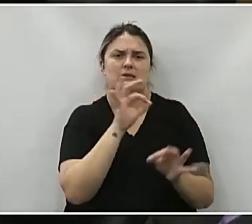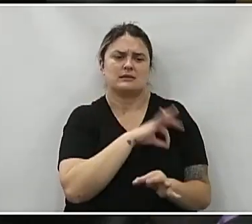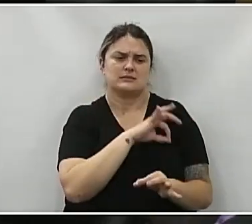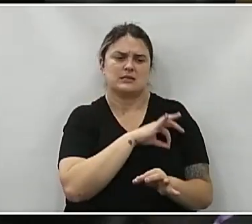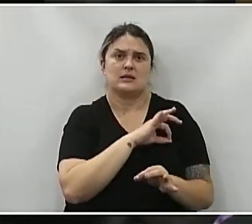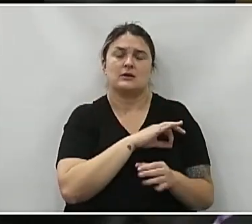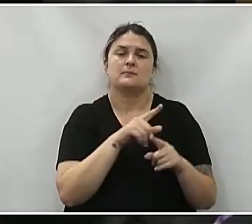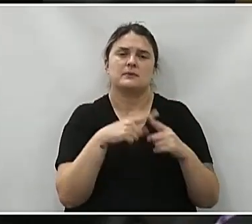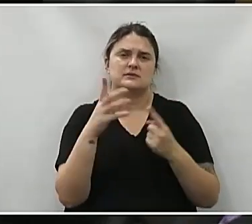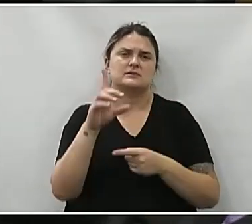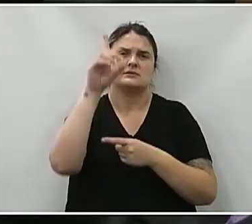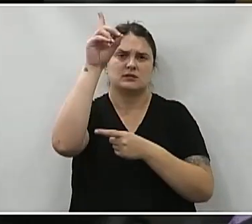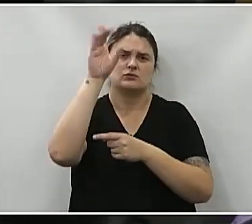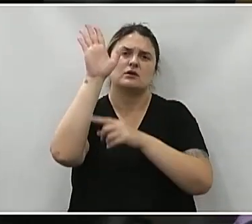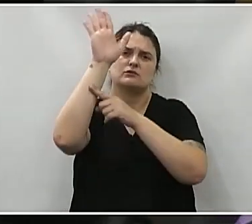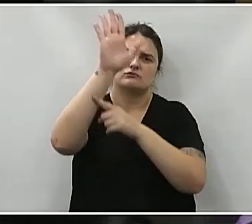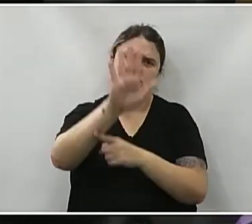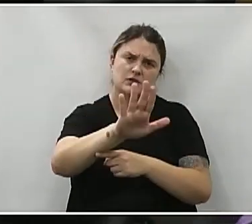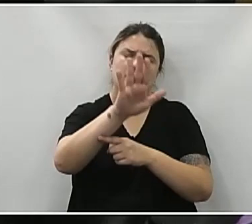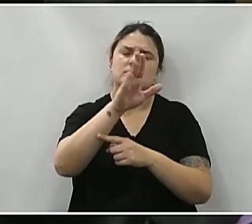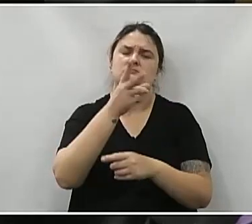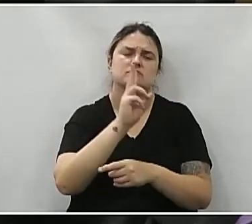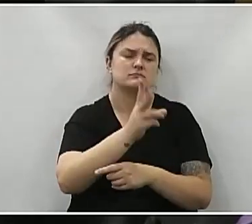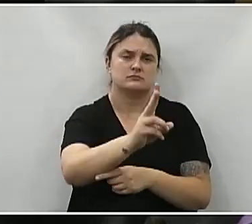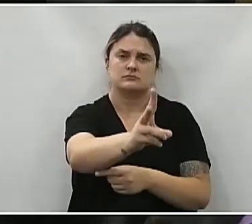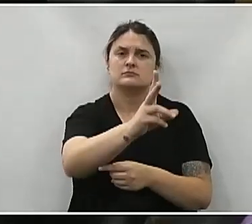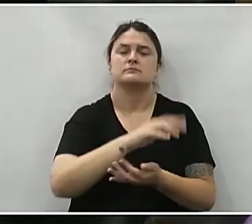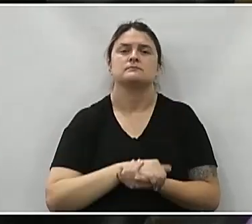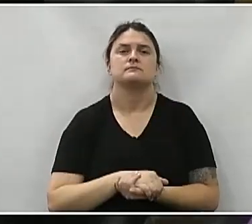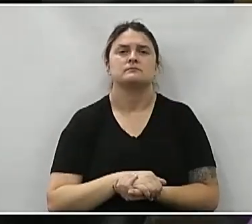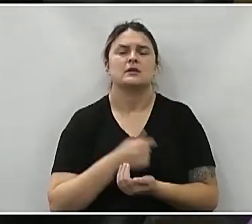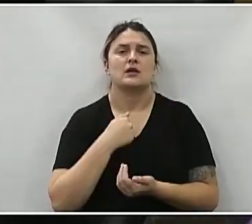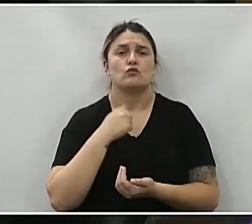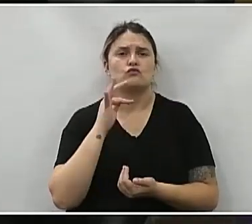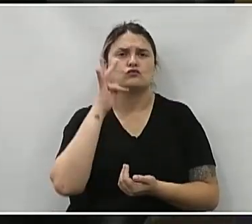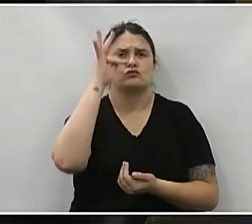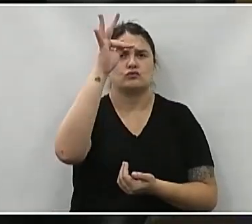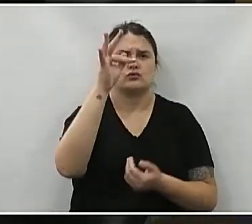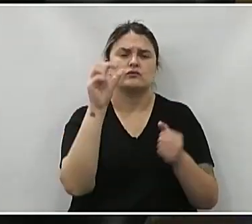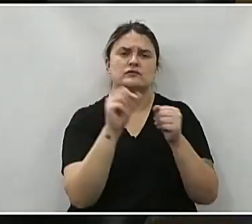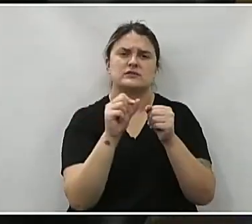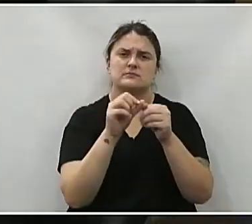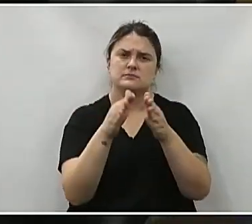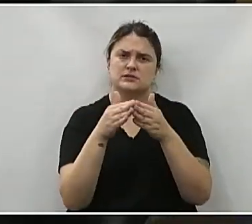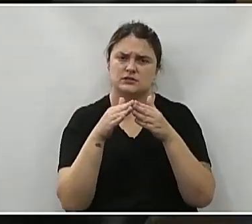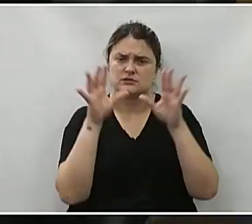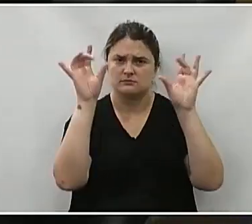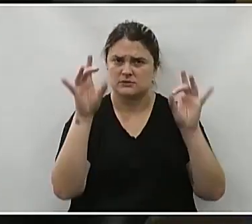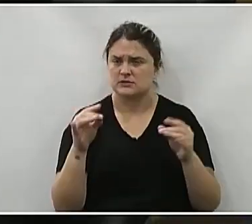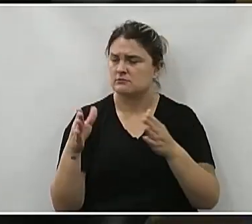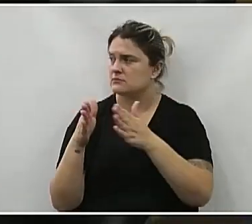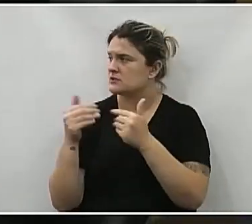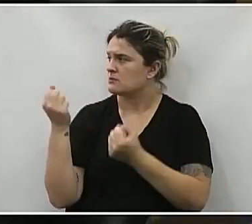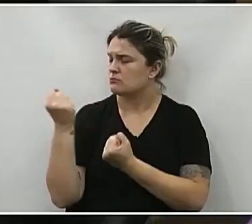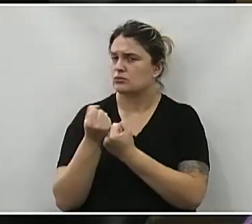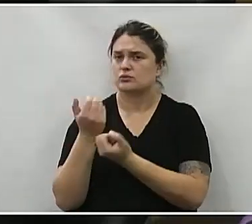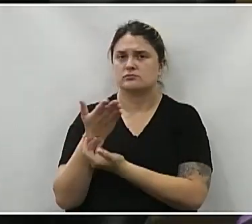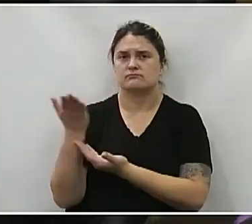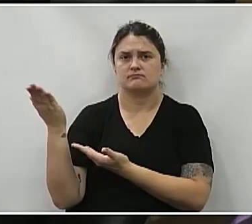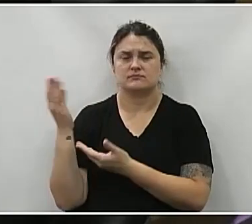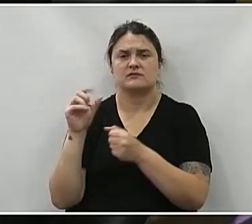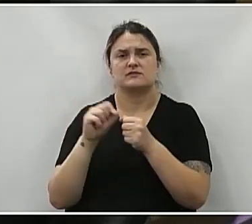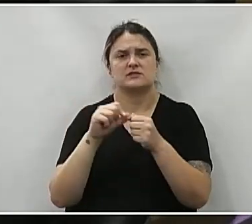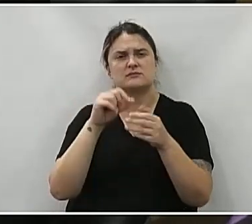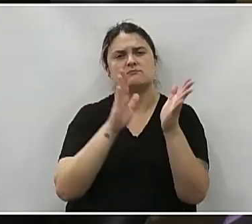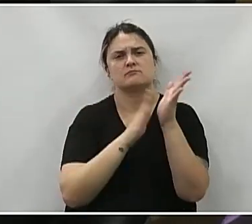mas com certeza Deus vai est abençoando a cada uma delas vou futuramente fazer um pedido aqui já peço o apoio de todos os vereadores para fazer